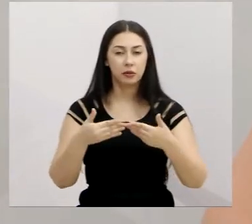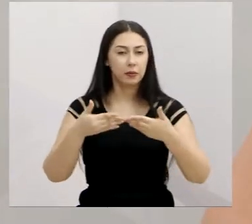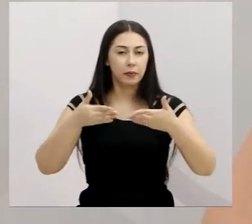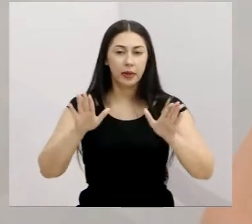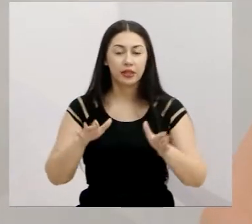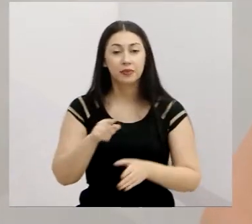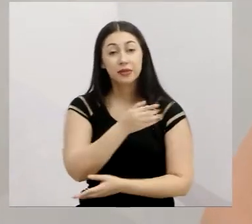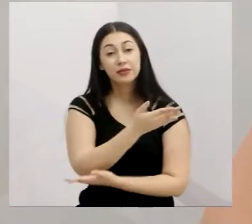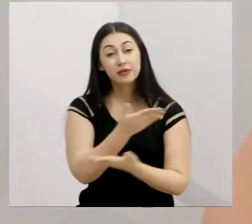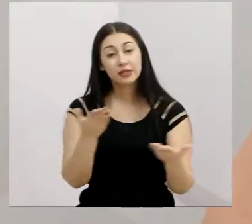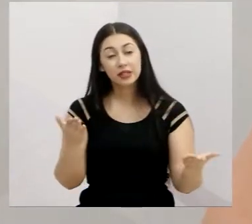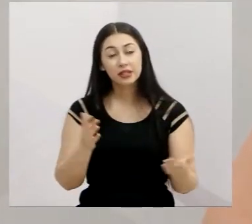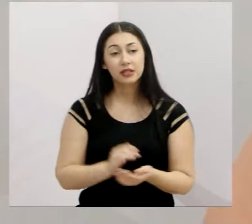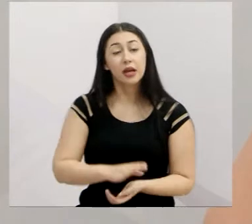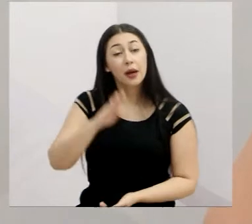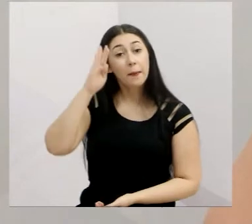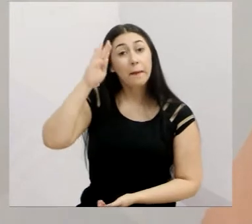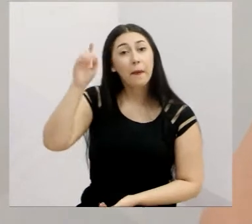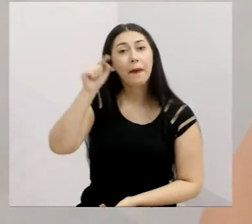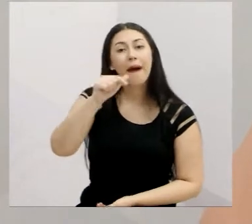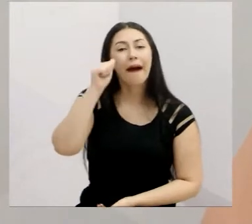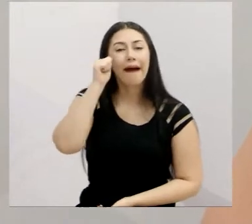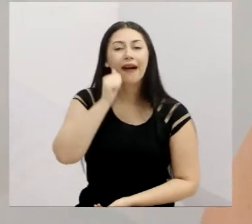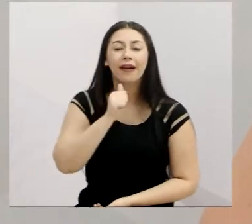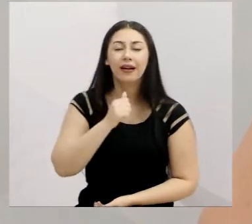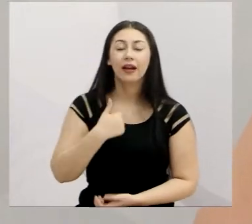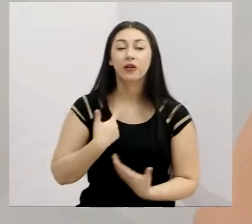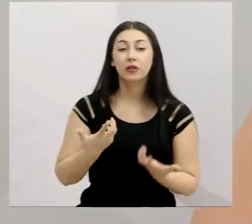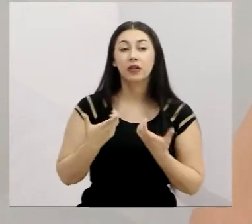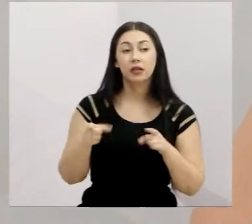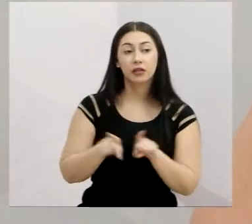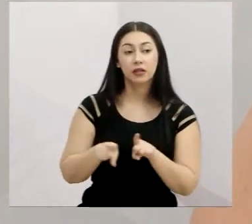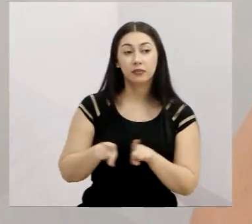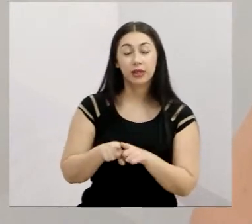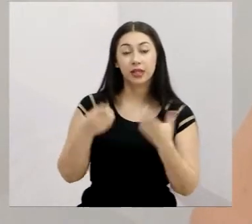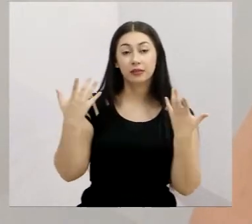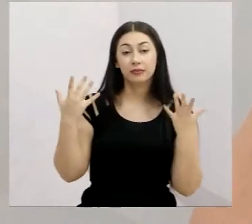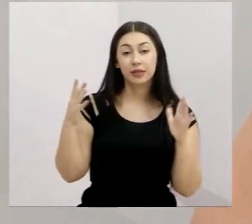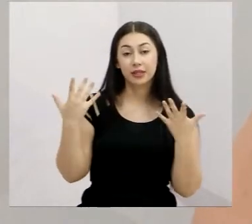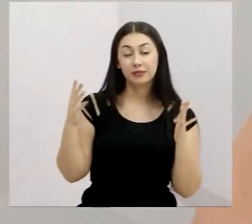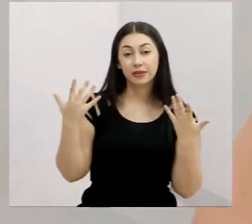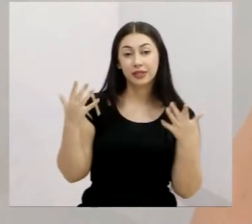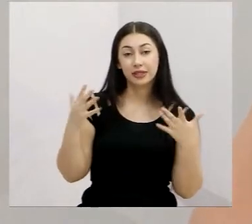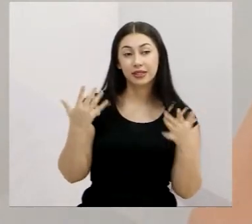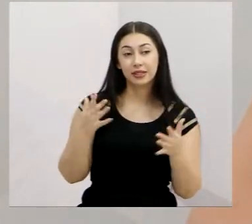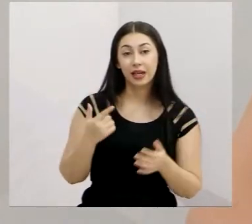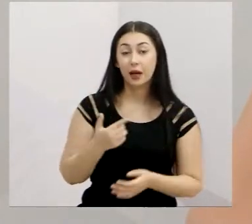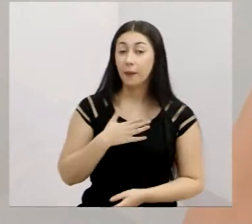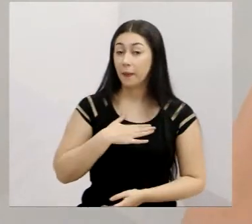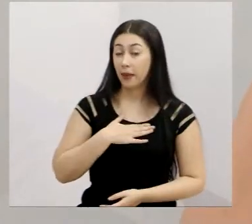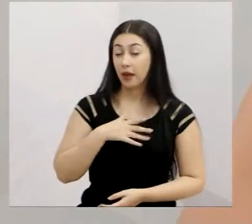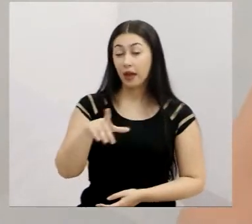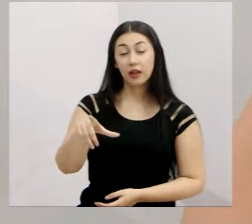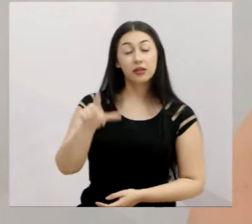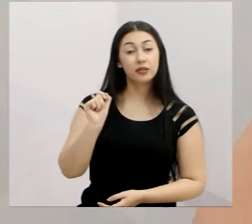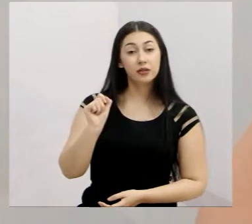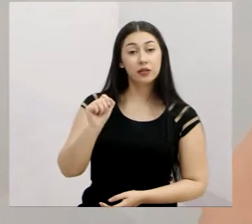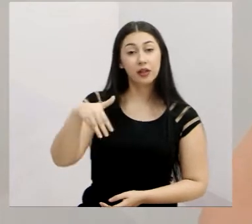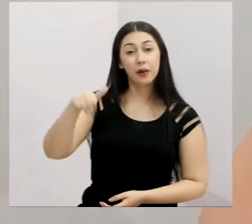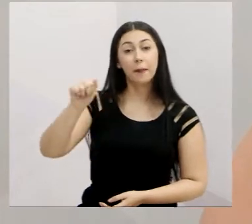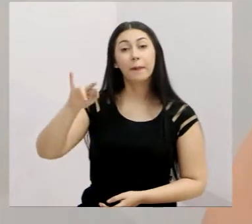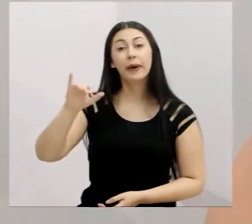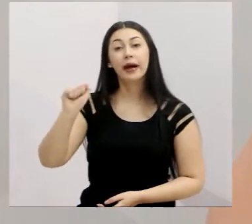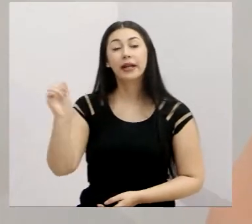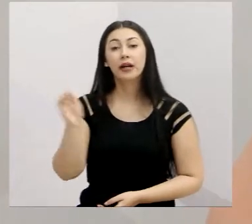para vocês e principalmente é você mulher e quero também parabenizar a indicação que fiz que